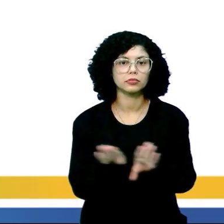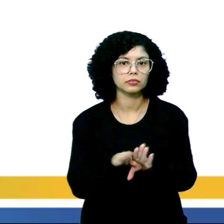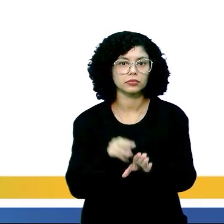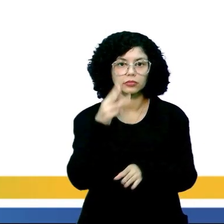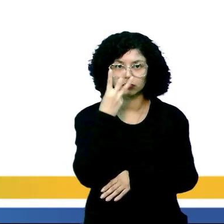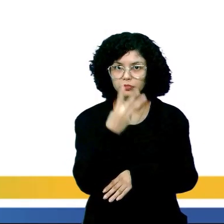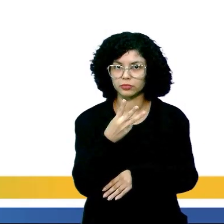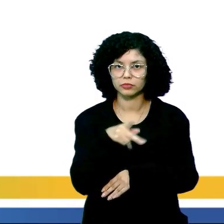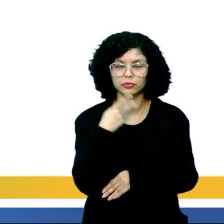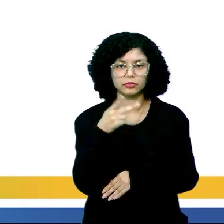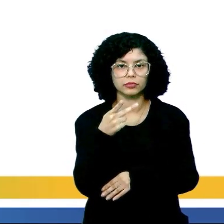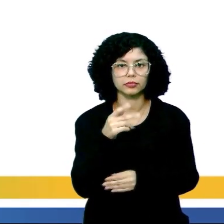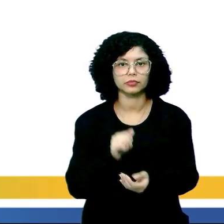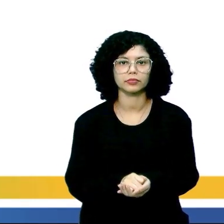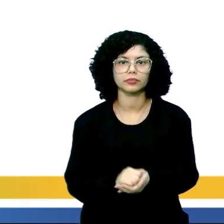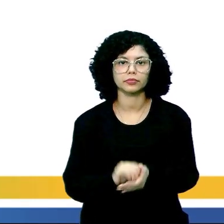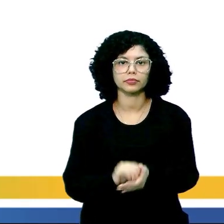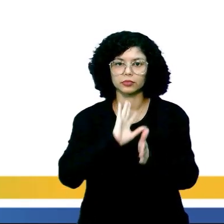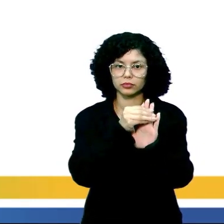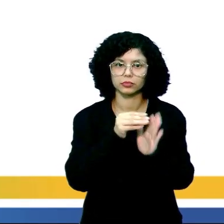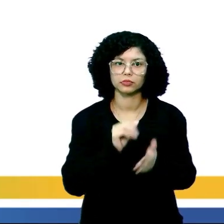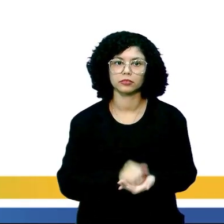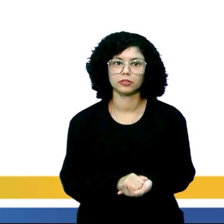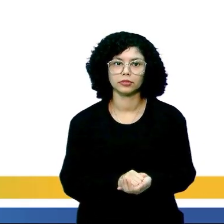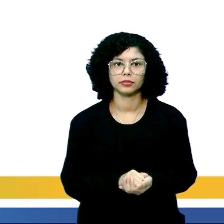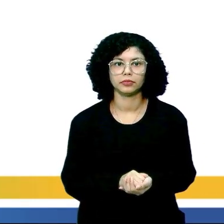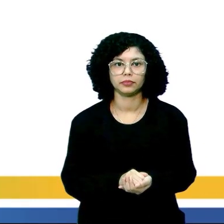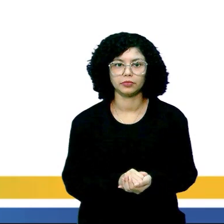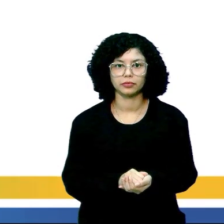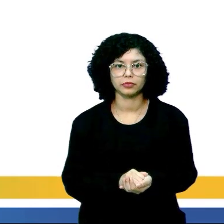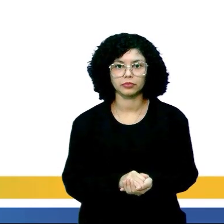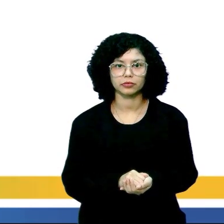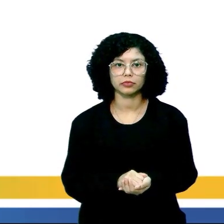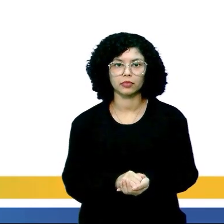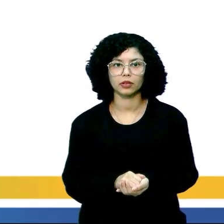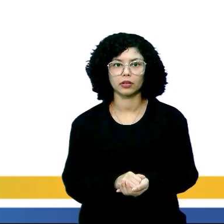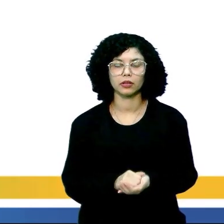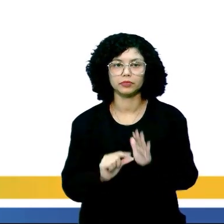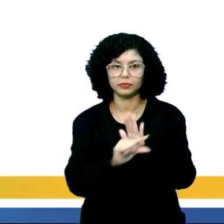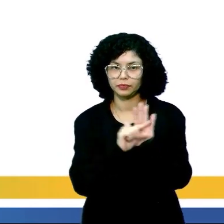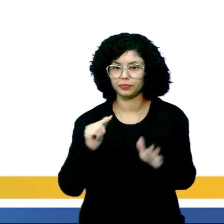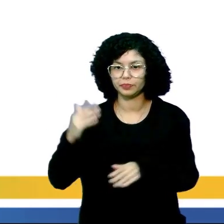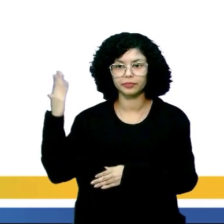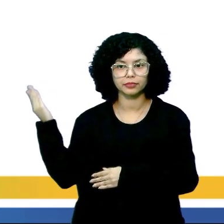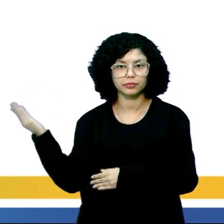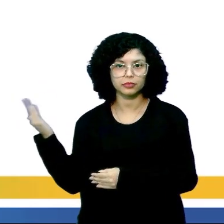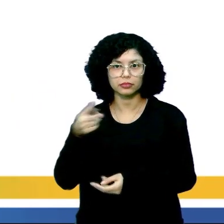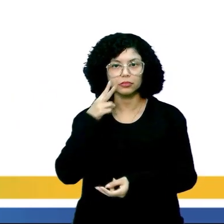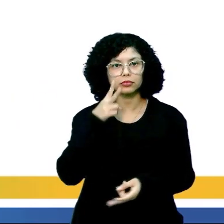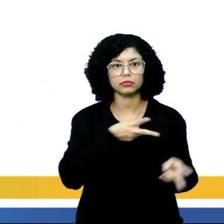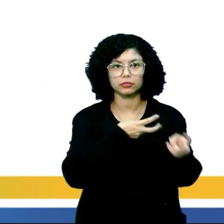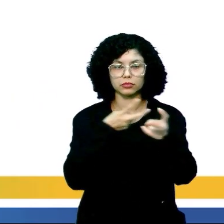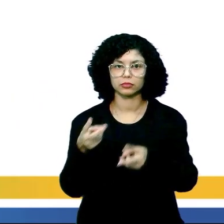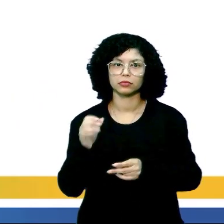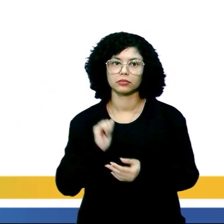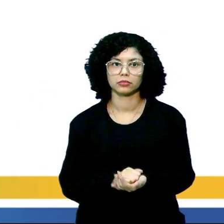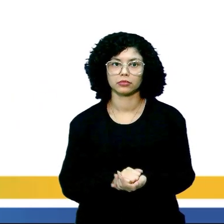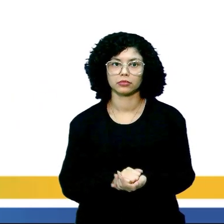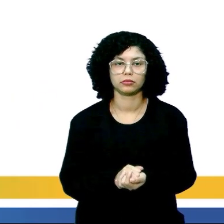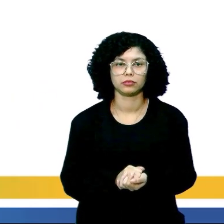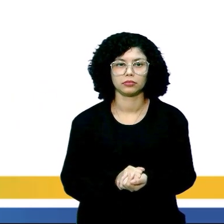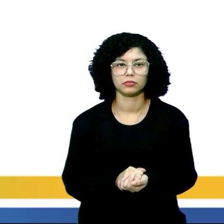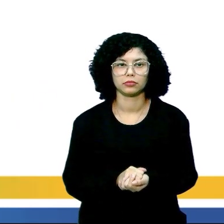faz 3 falas, né, faz 3 colocações. E aí no enunciado, galera, observem ali, né, que